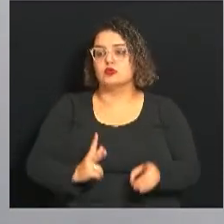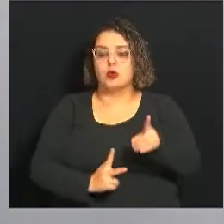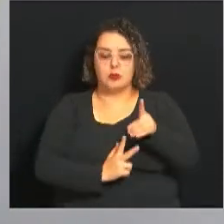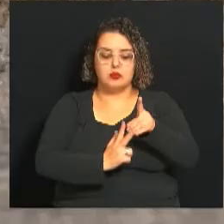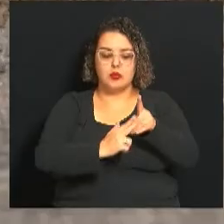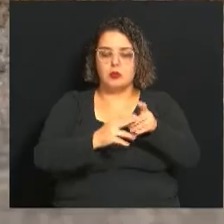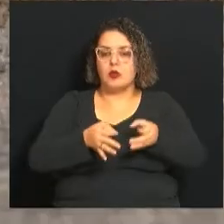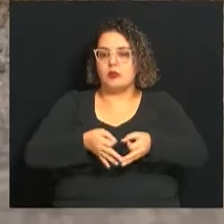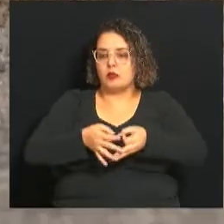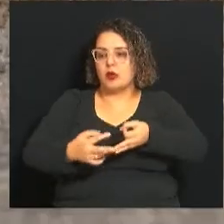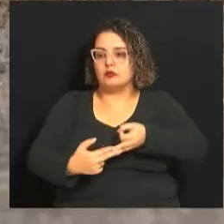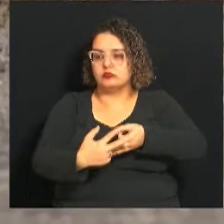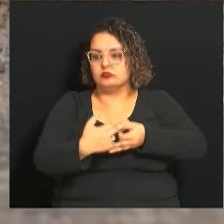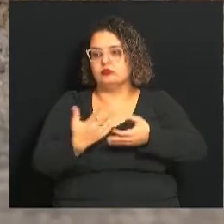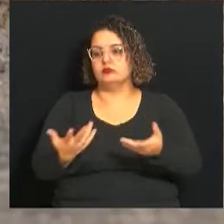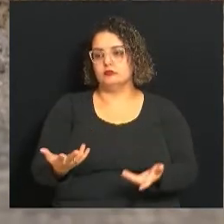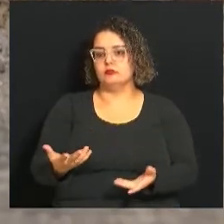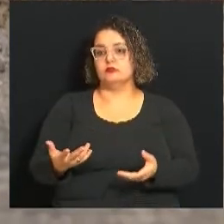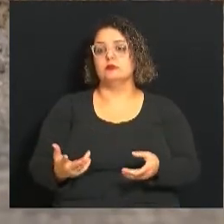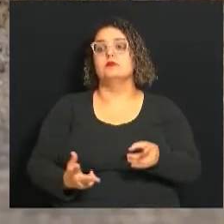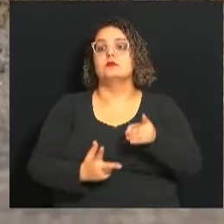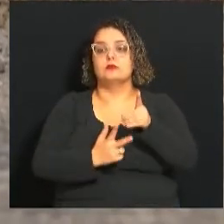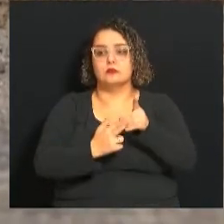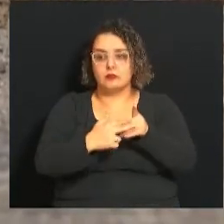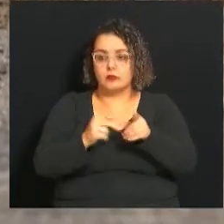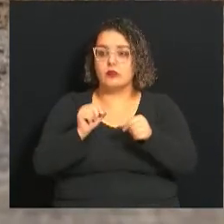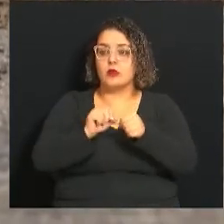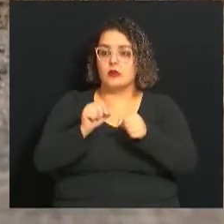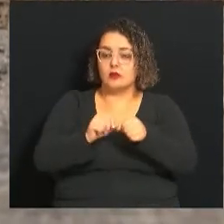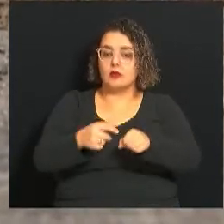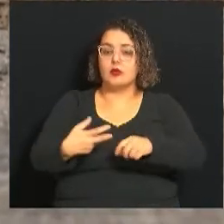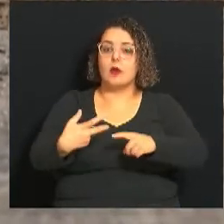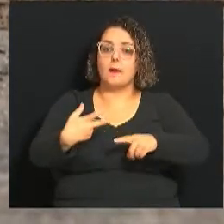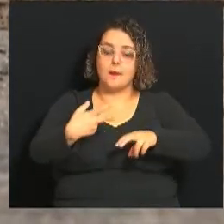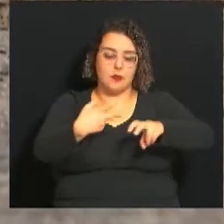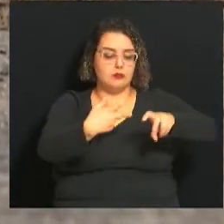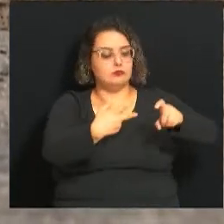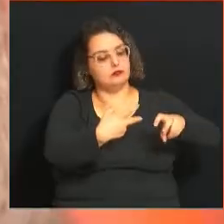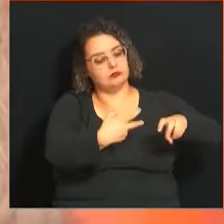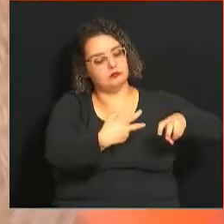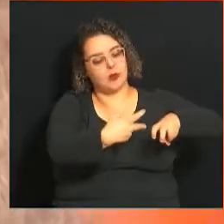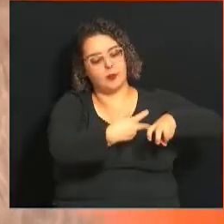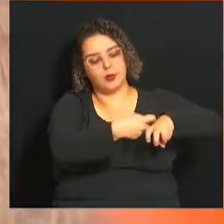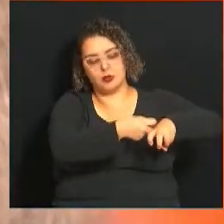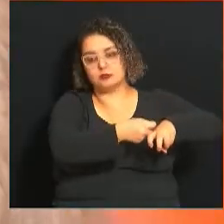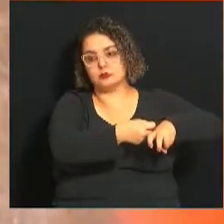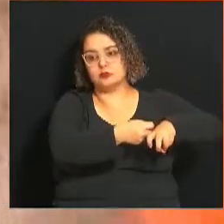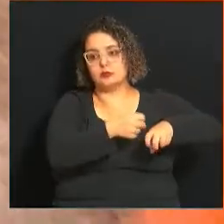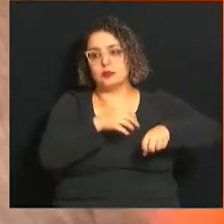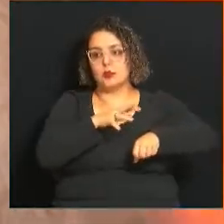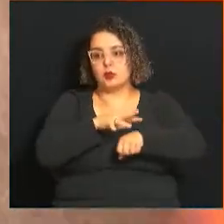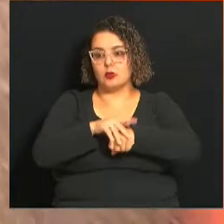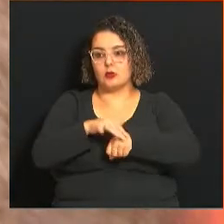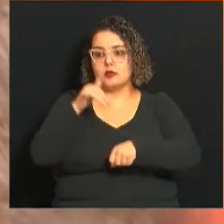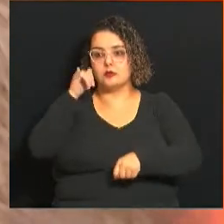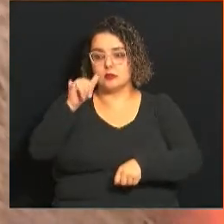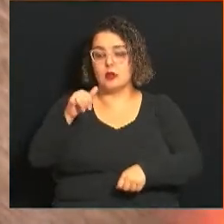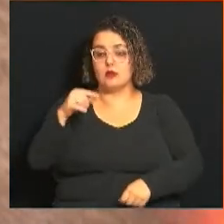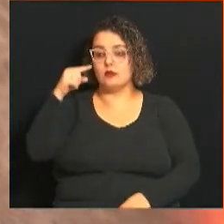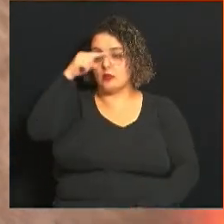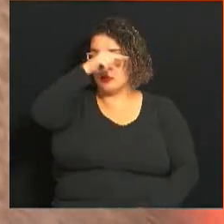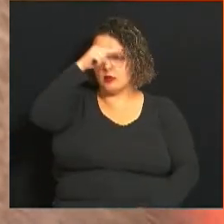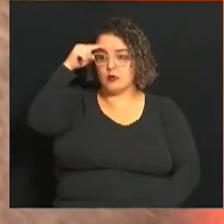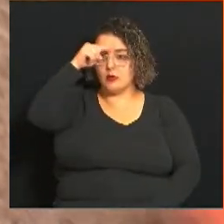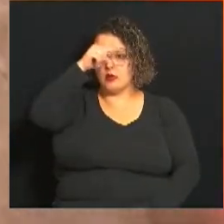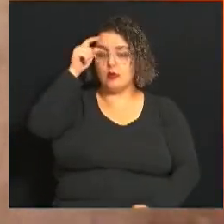Distrito Ouro Verde. Além das castrações, é feita a vacinação para prevenir doenças. Otto Alejandro argumentou que muitas